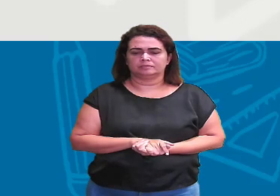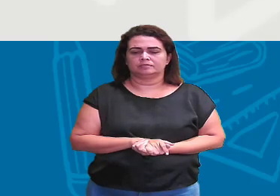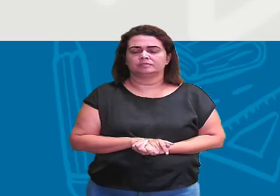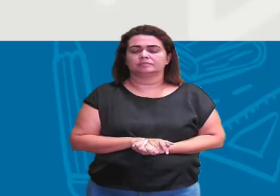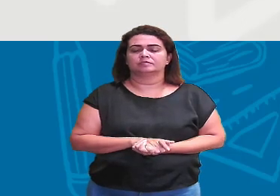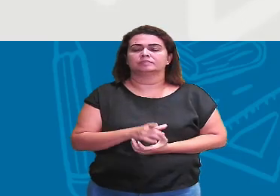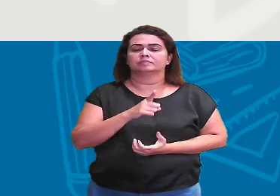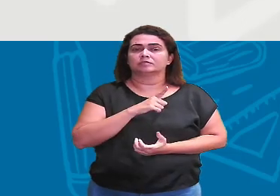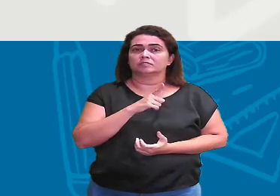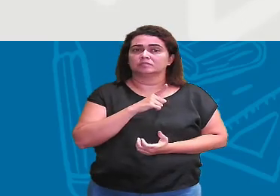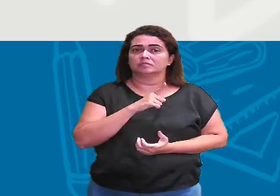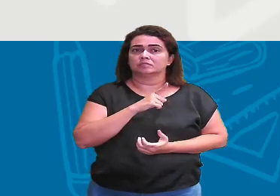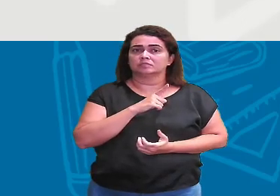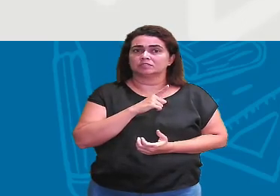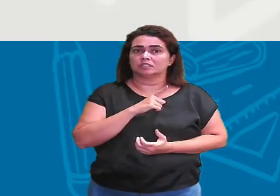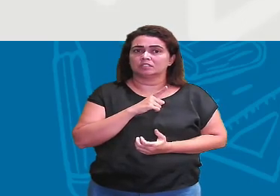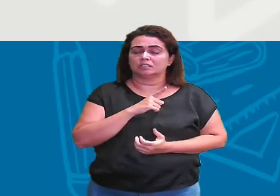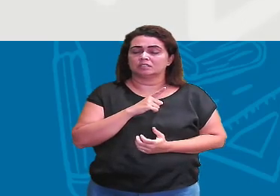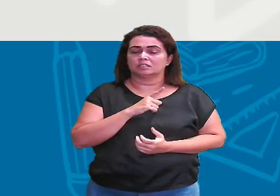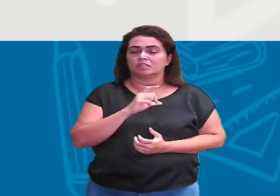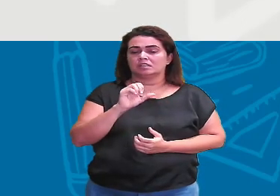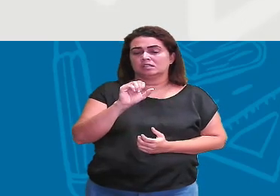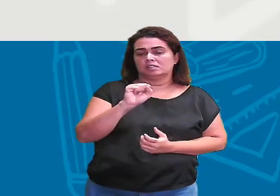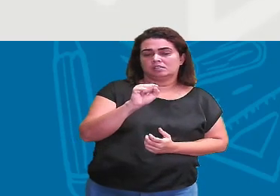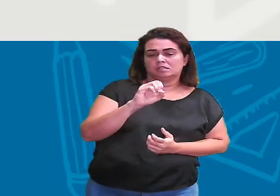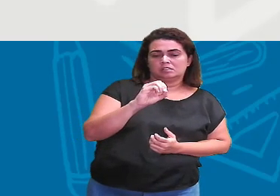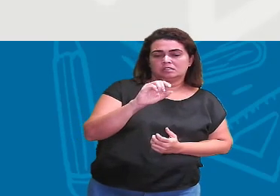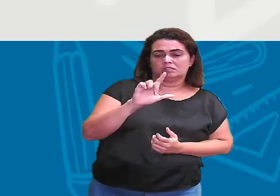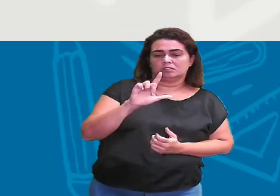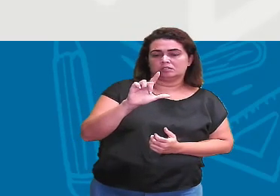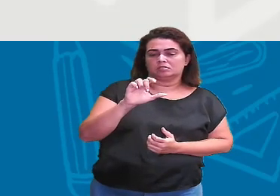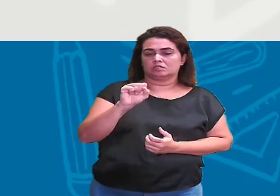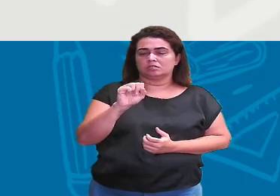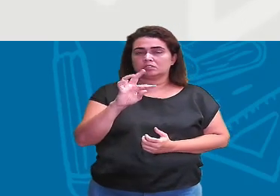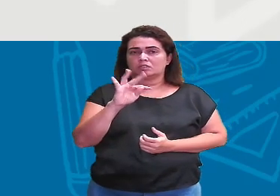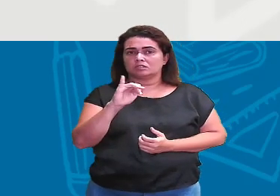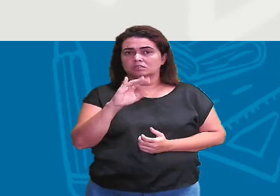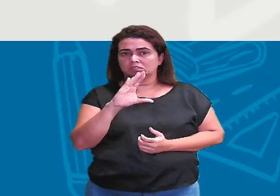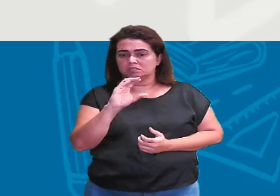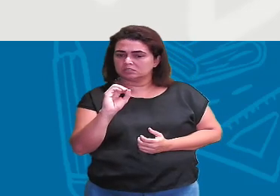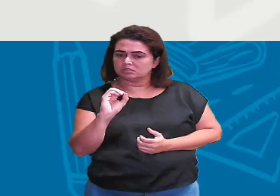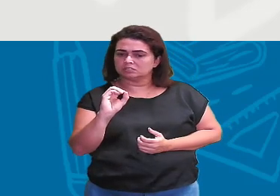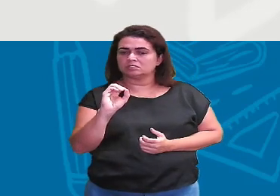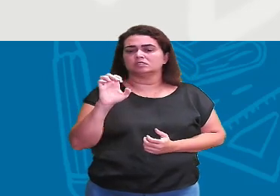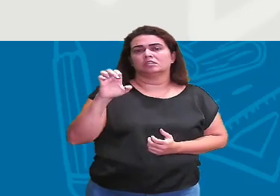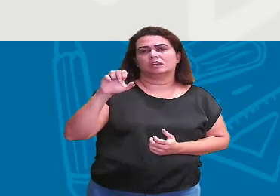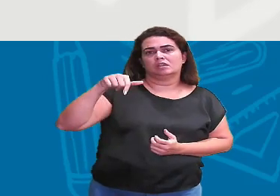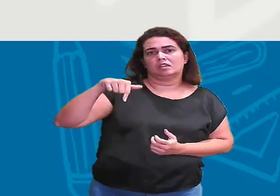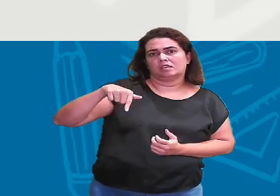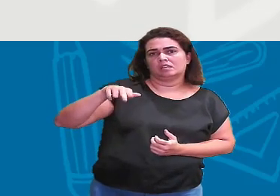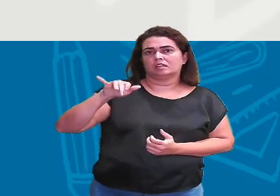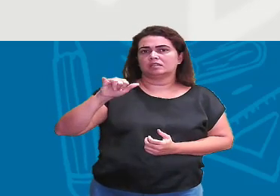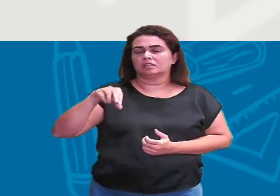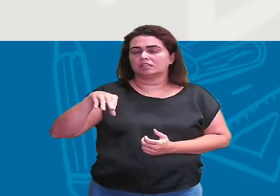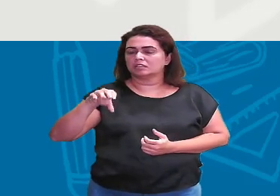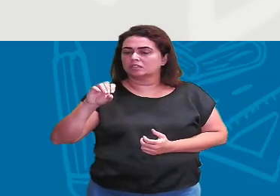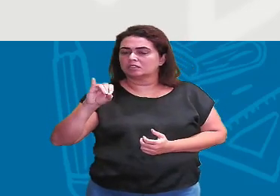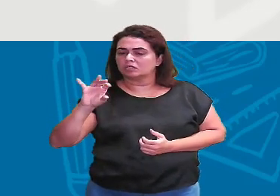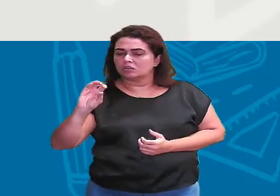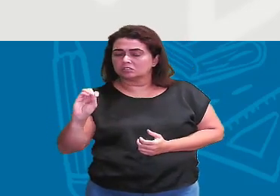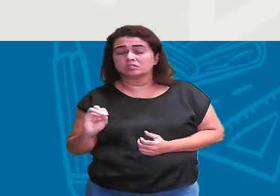aqui os solstícios e equinócios, né, que são datas que marcam o início das estações do ano. Essas datas foram estabelecidas